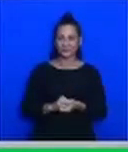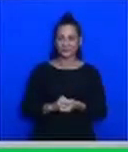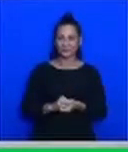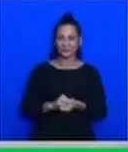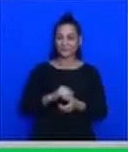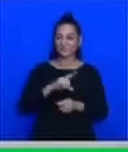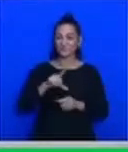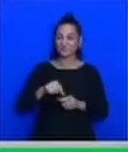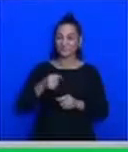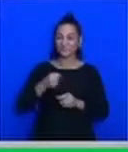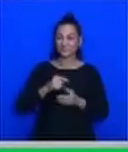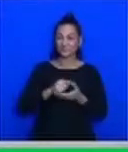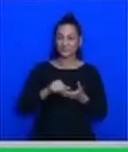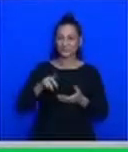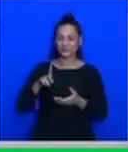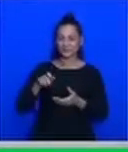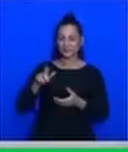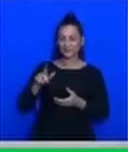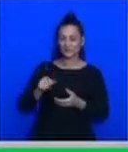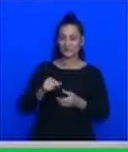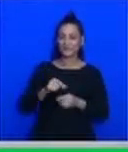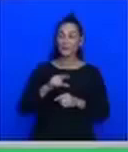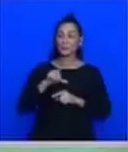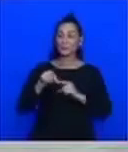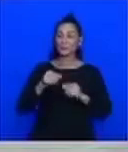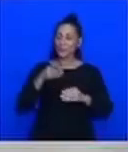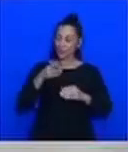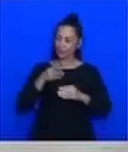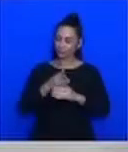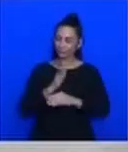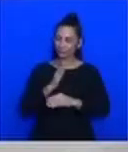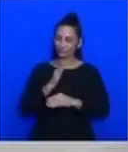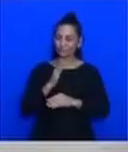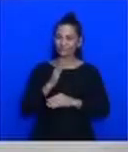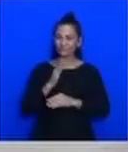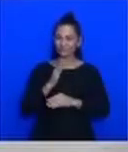Os números sorteados da Mega Sena. Sorteio validado!